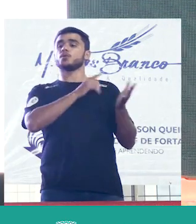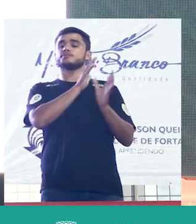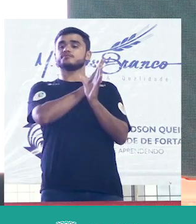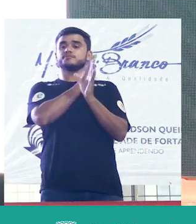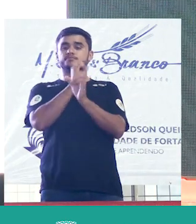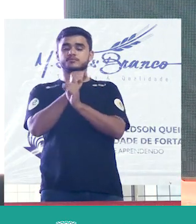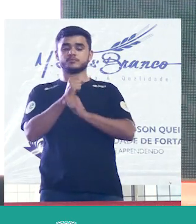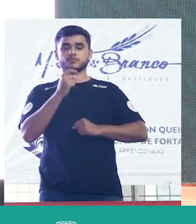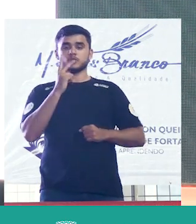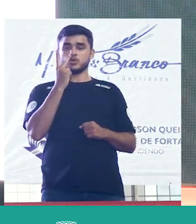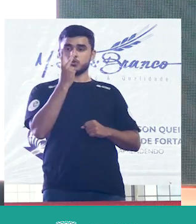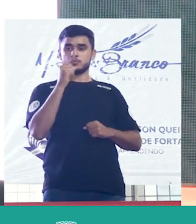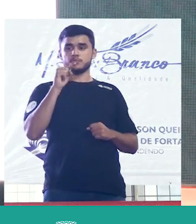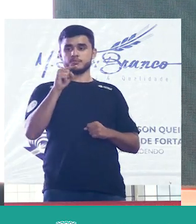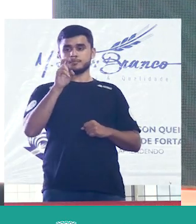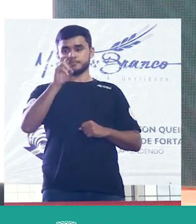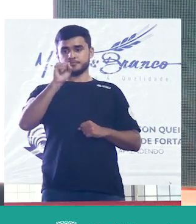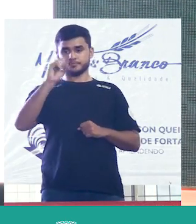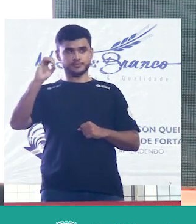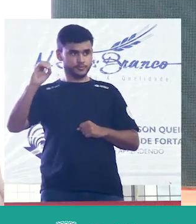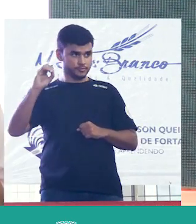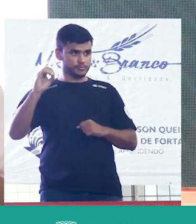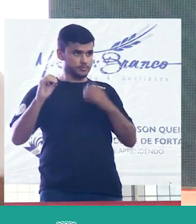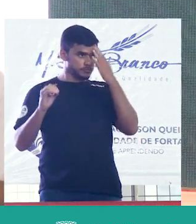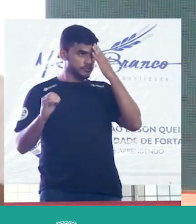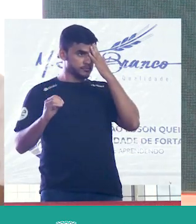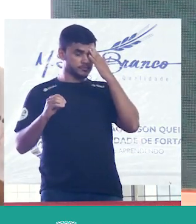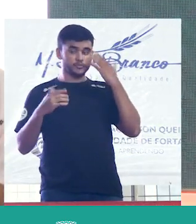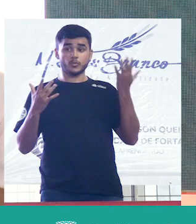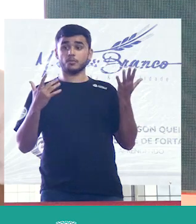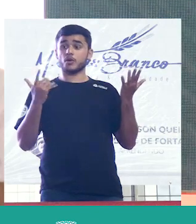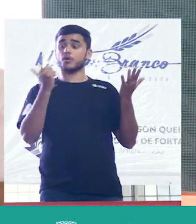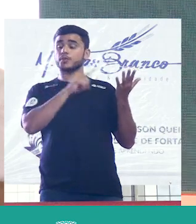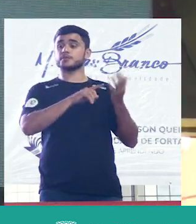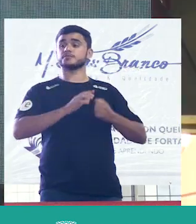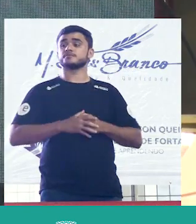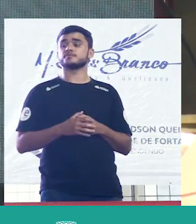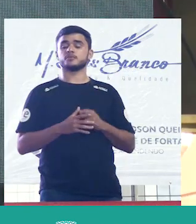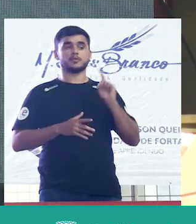obter, 2.280. Mas qual foi a massa obtida?